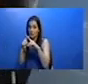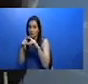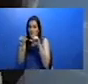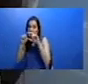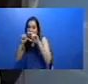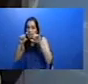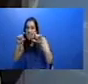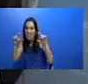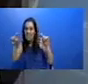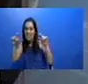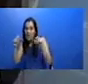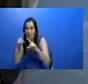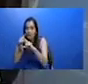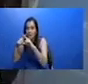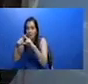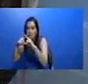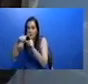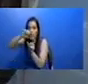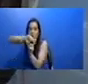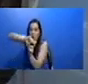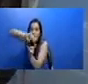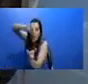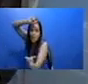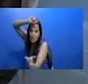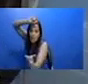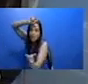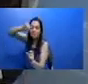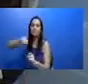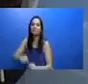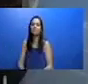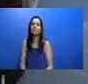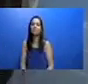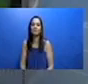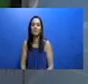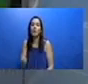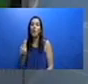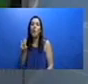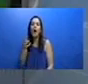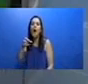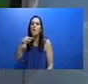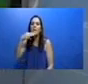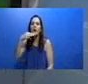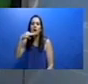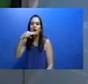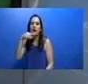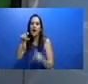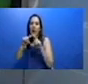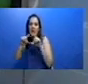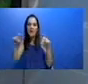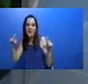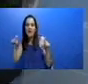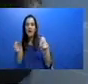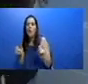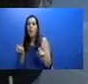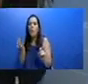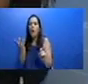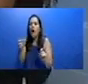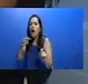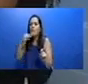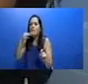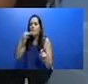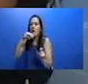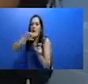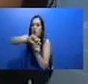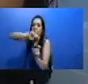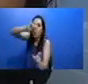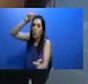aqui, ó, quantas mangas tem na linha e quantas mangas tem na coluna. Lembrando que o